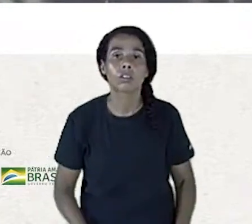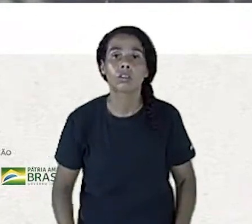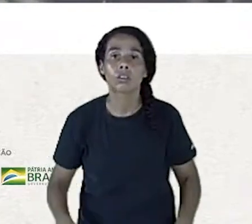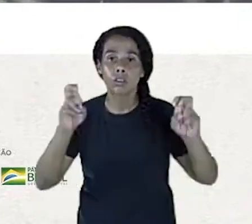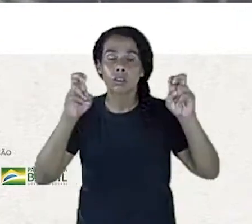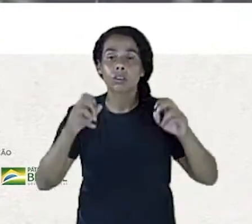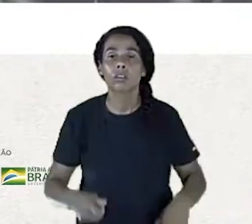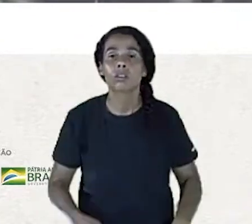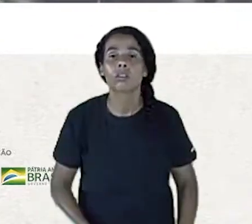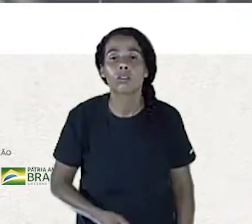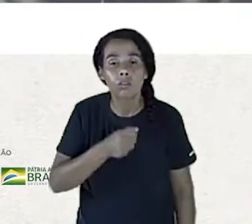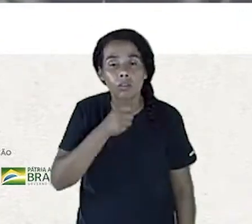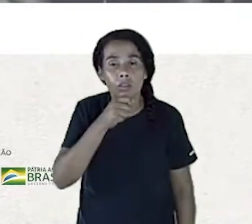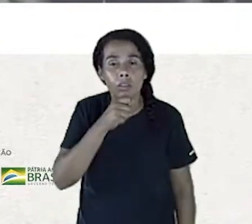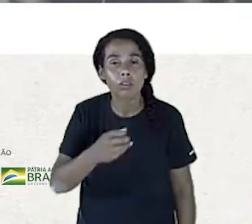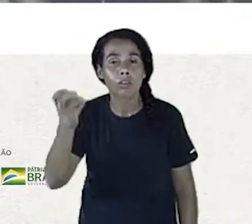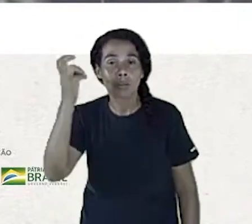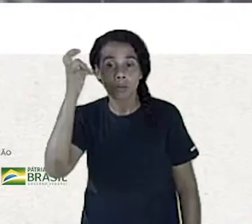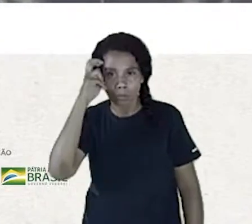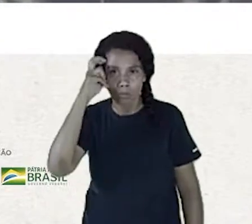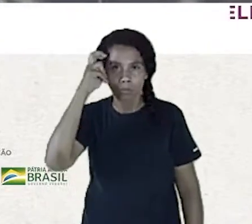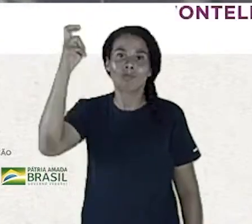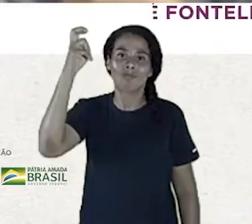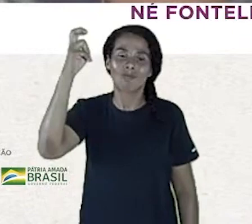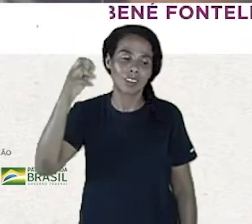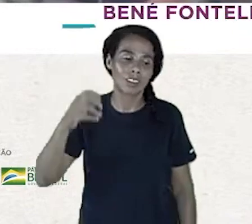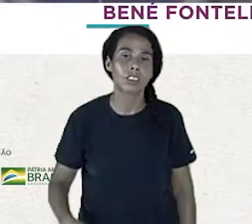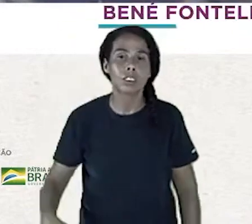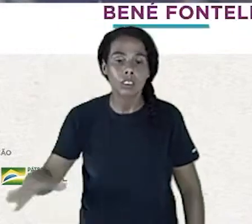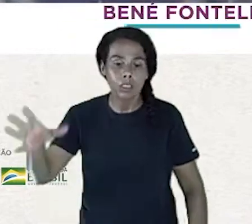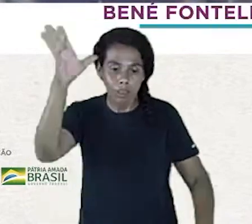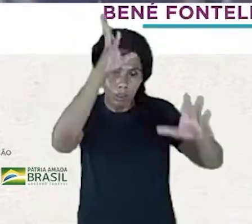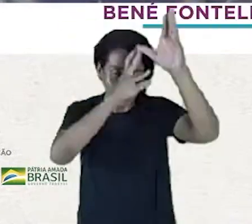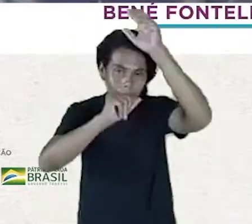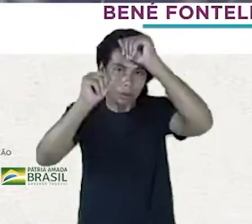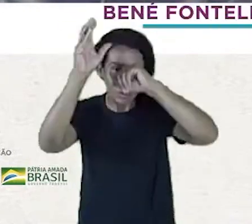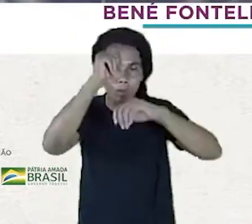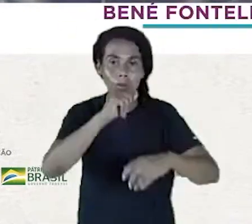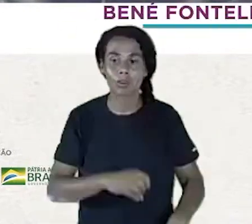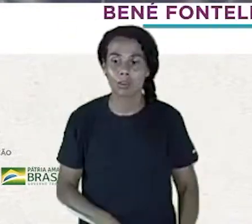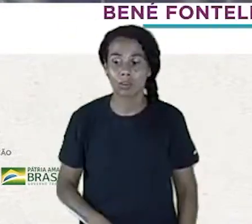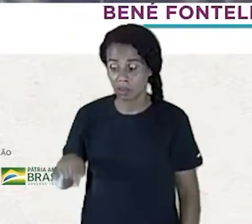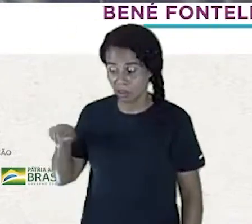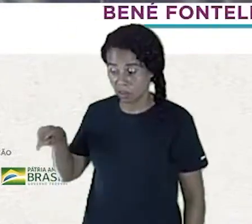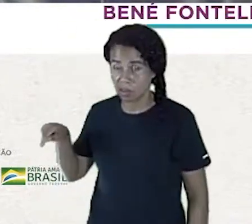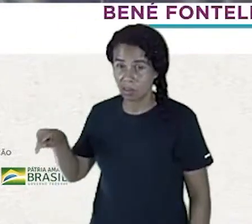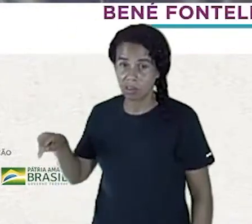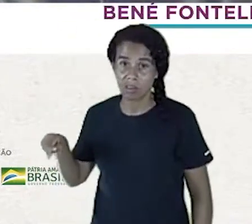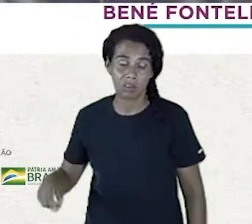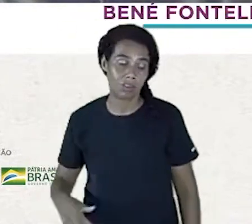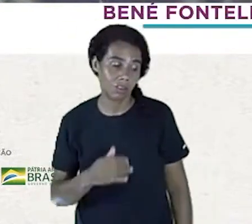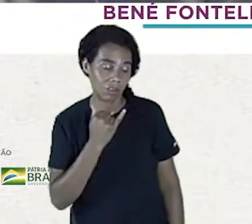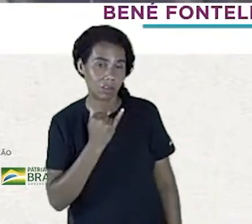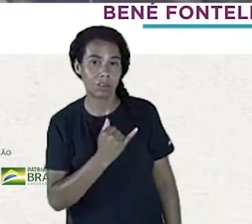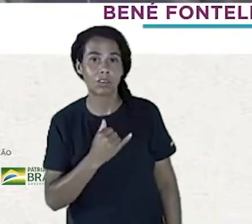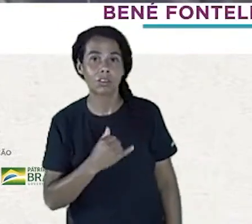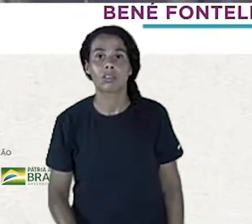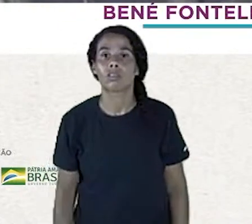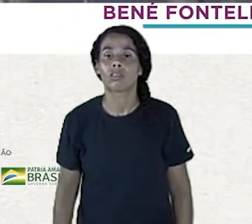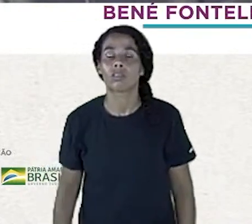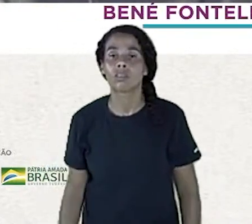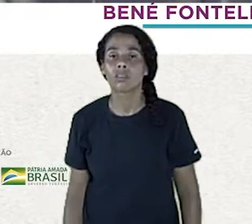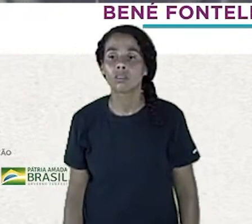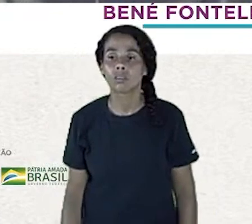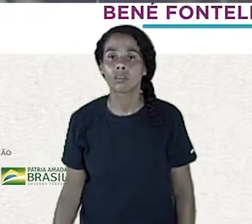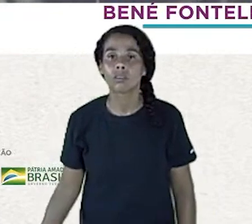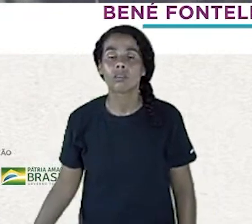ele, com Gil, né? Então eu mandei para várias pessoas esse ensaio, e isso gerou